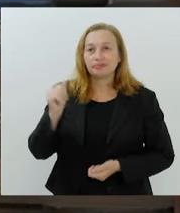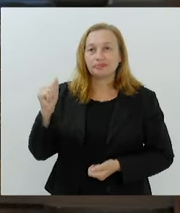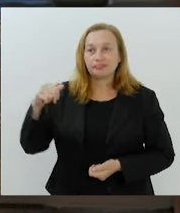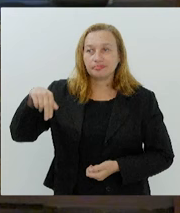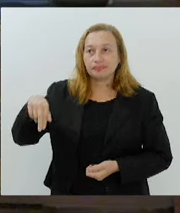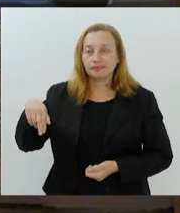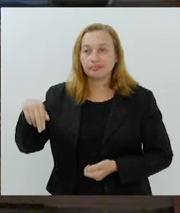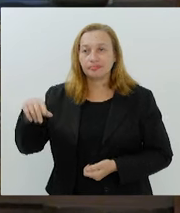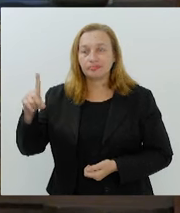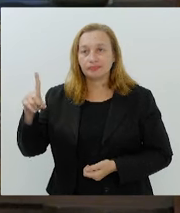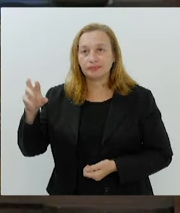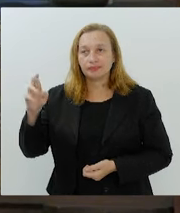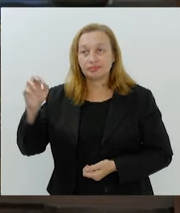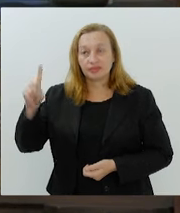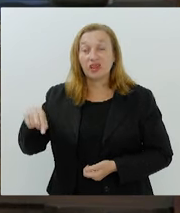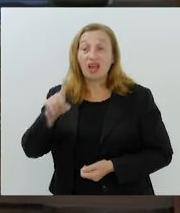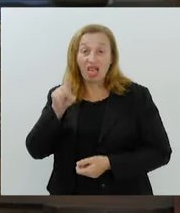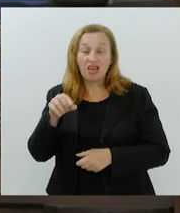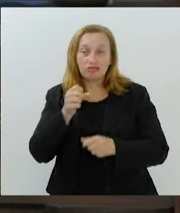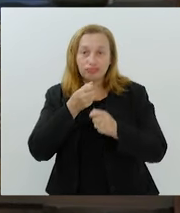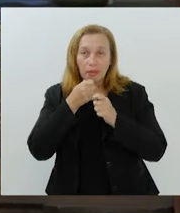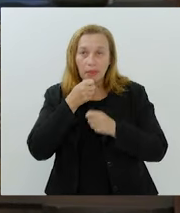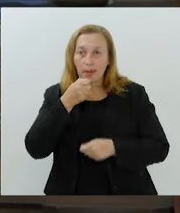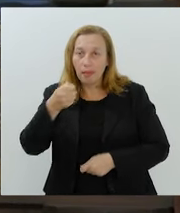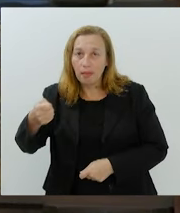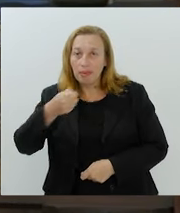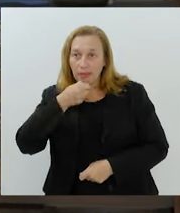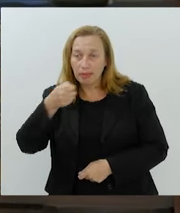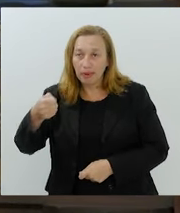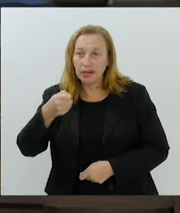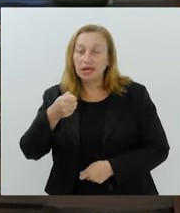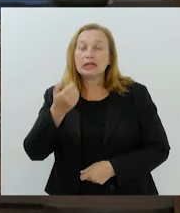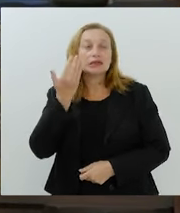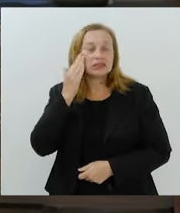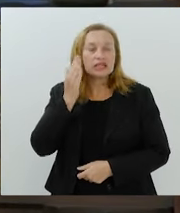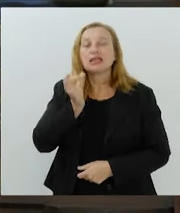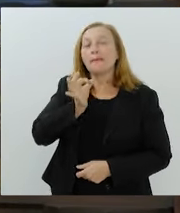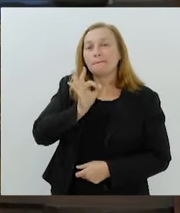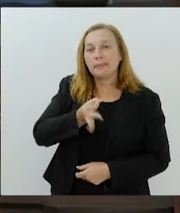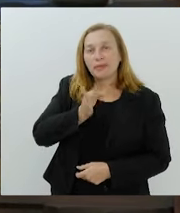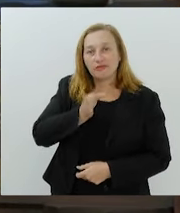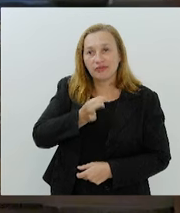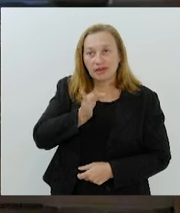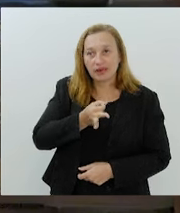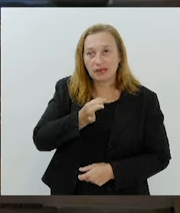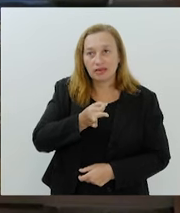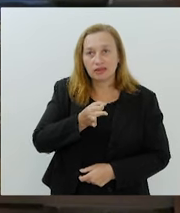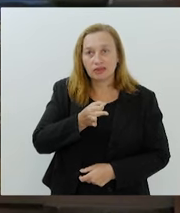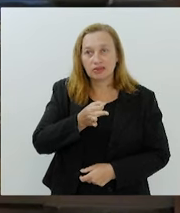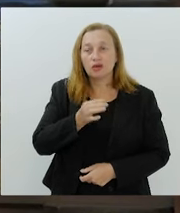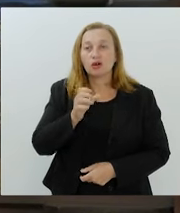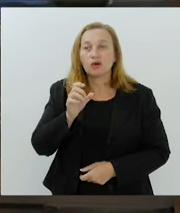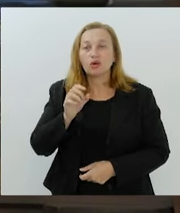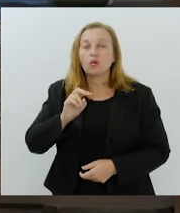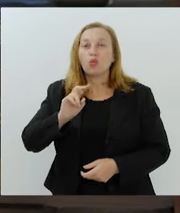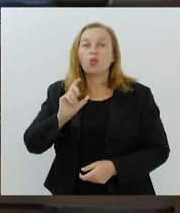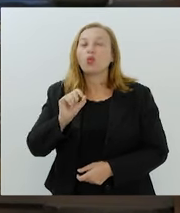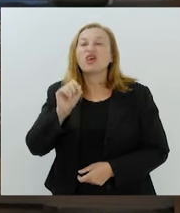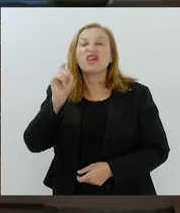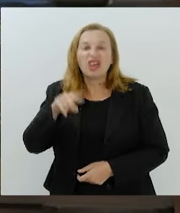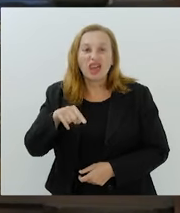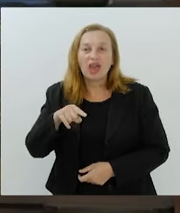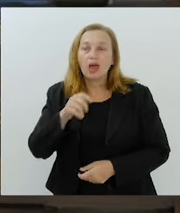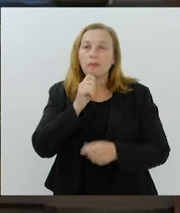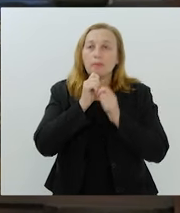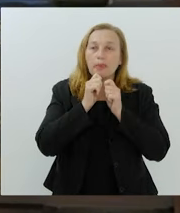daqueles jornalistas que entendem perfeitamente o que é o jornalismo e qual é